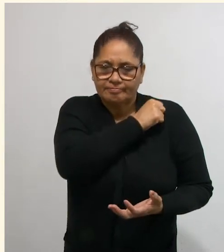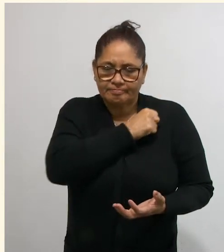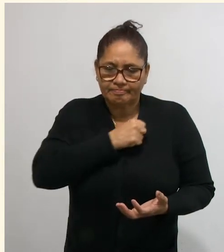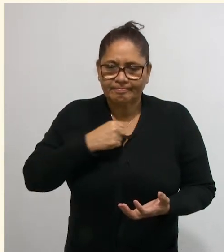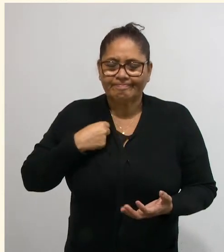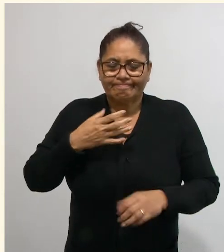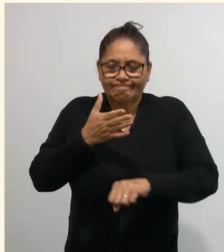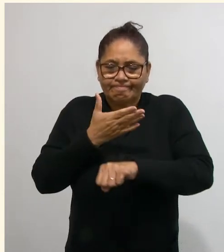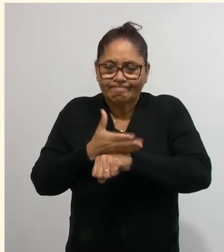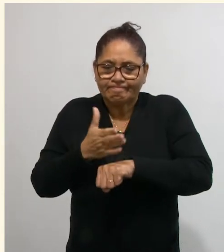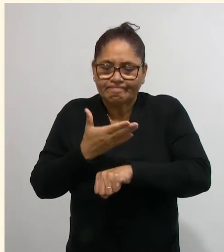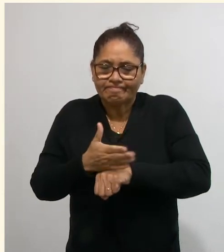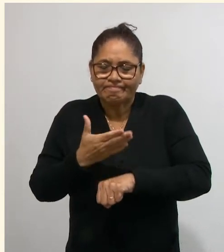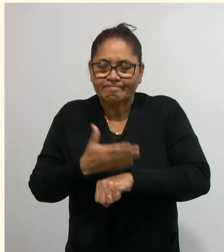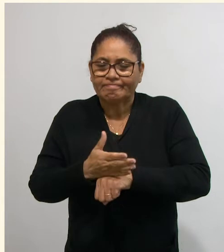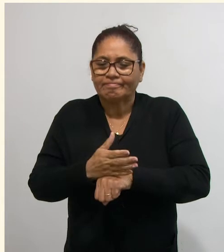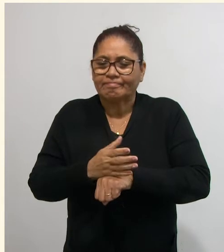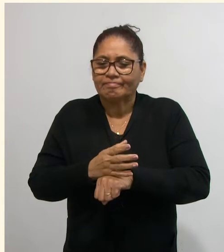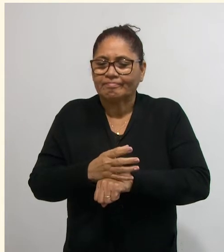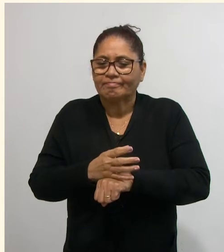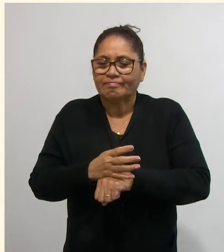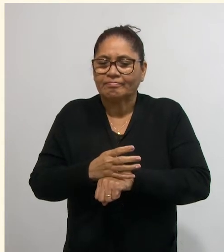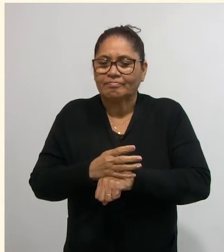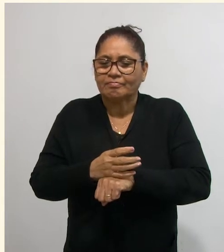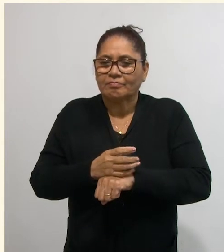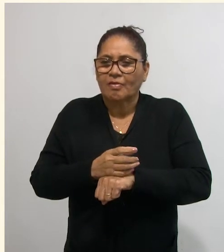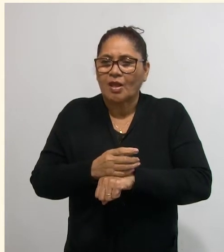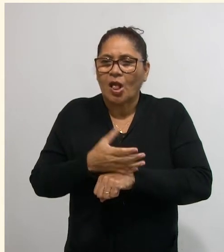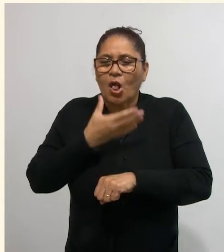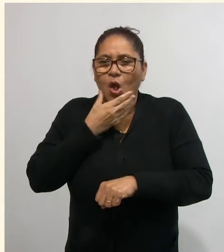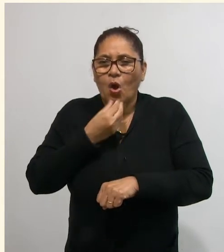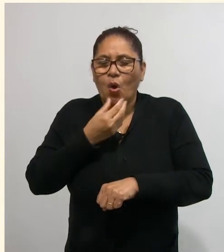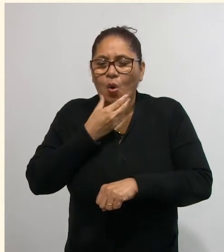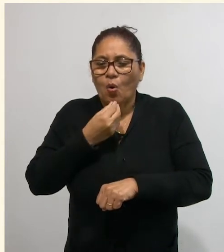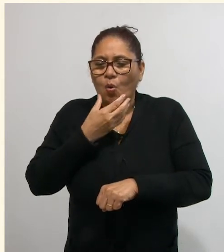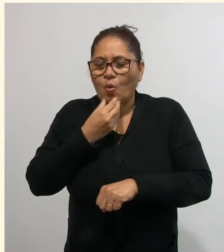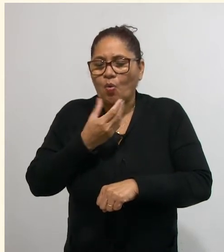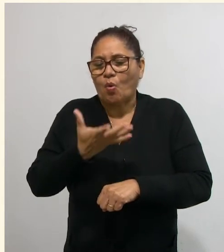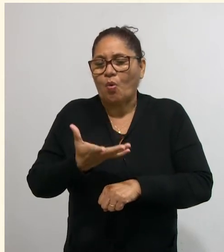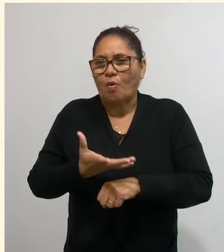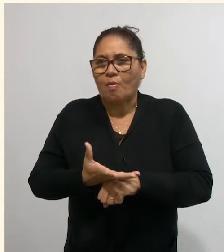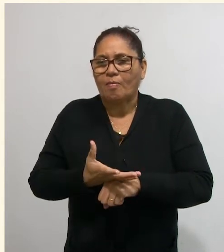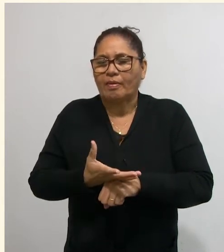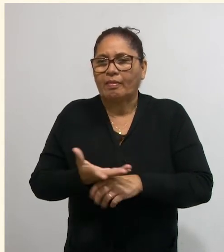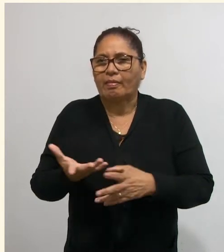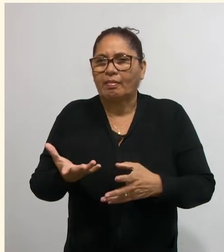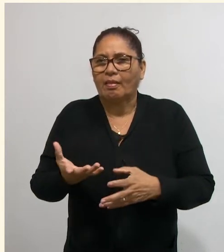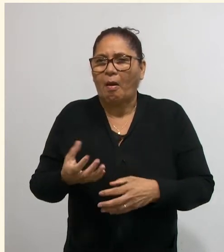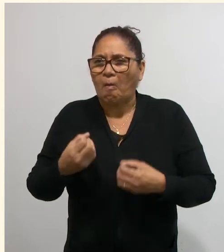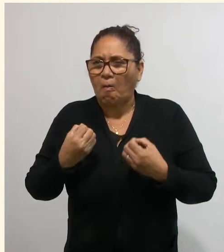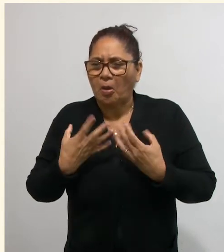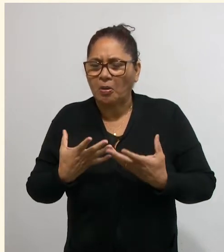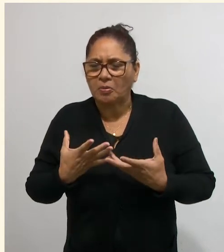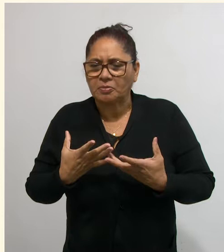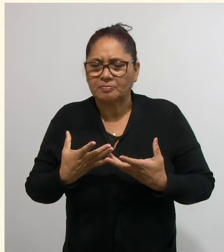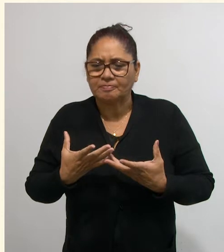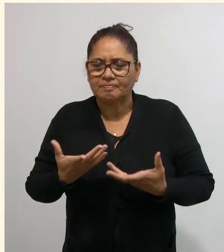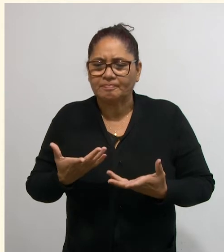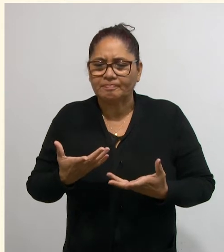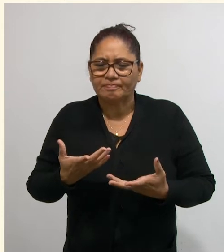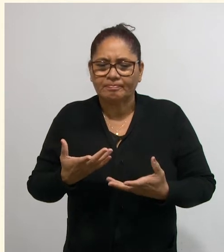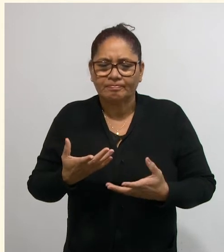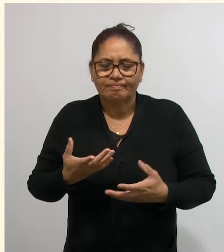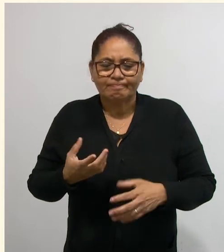sua prática que devia formar o homem virtuoso, a virtude daquele homem. Já na Grécia, na